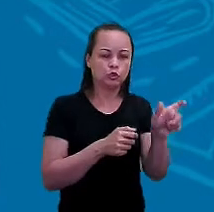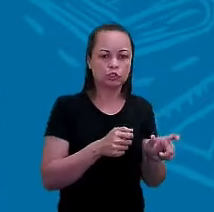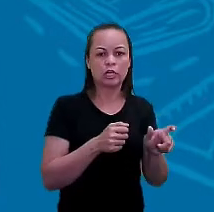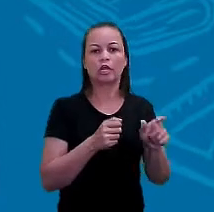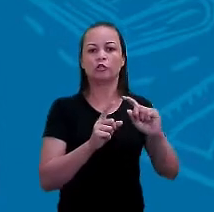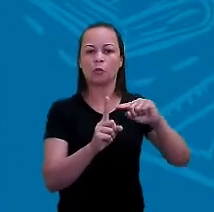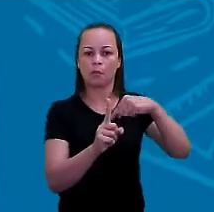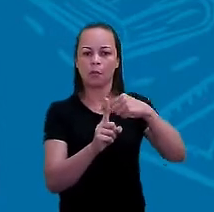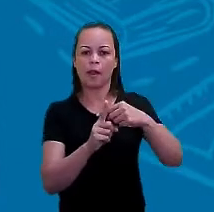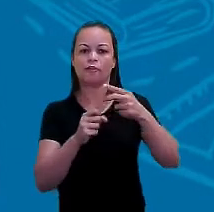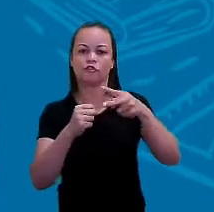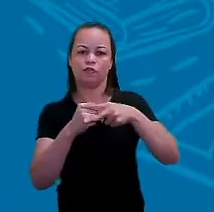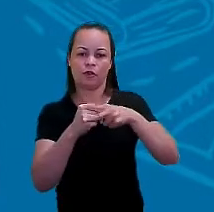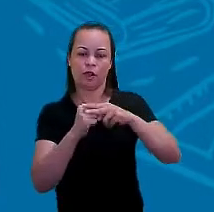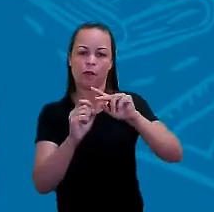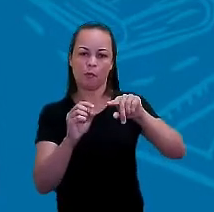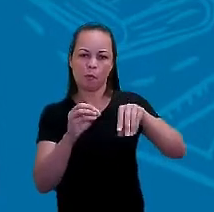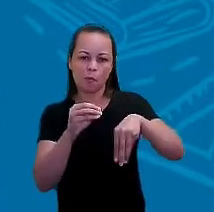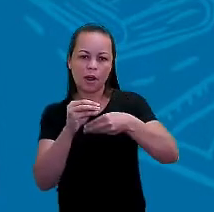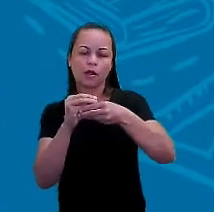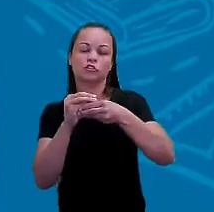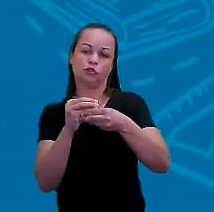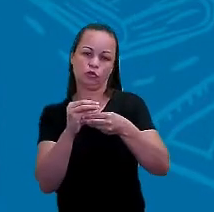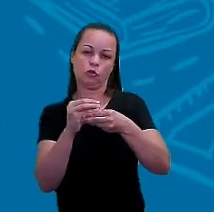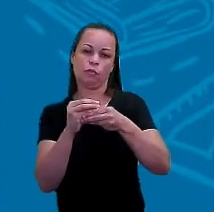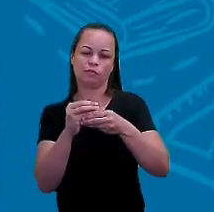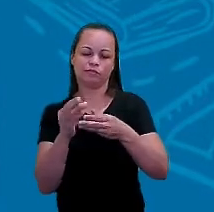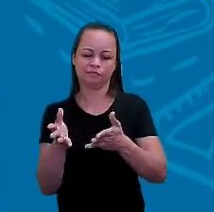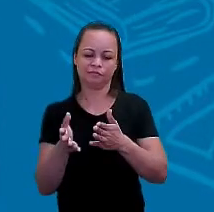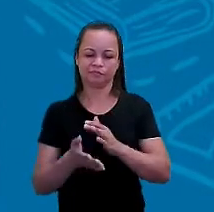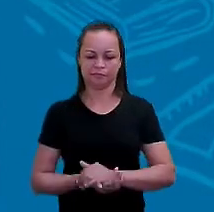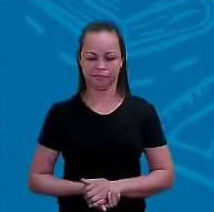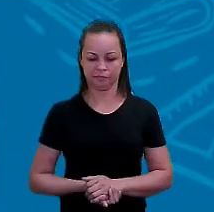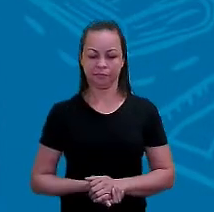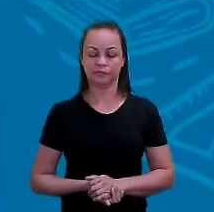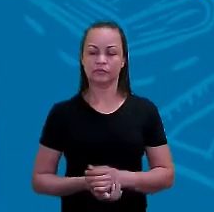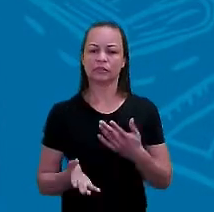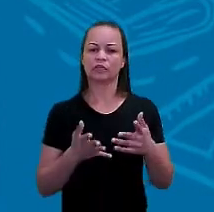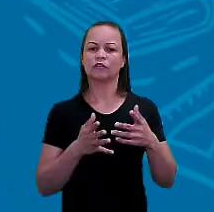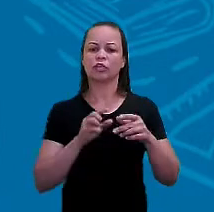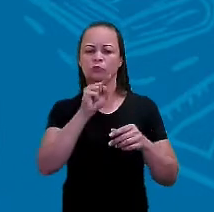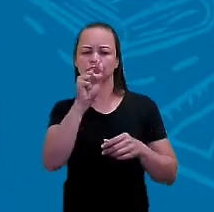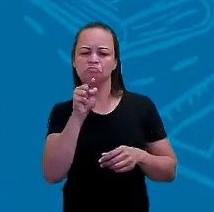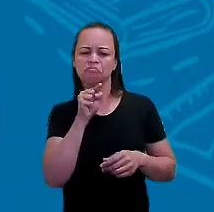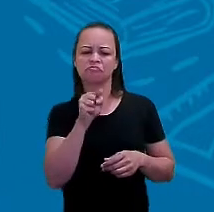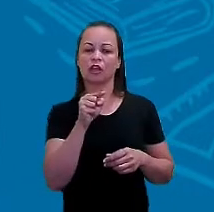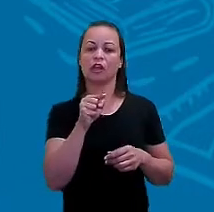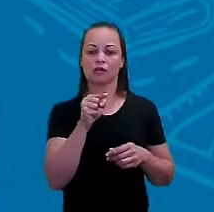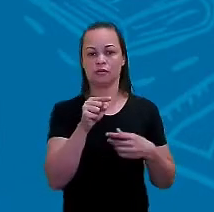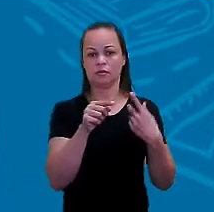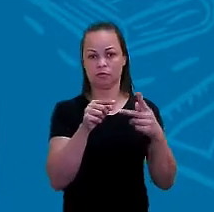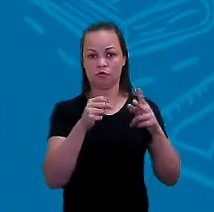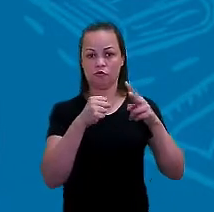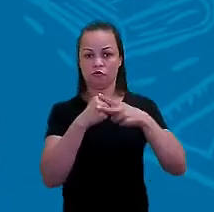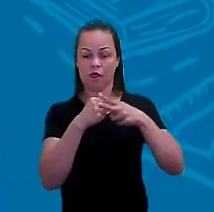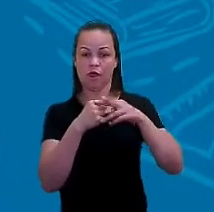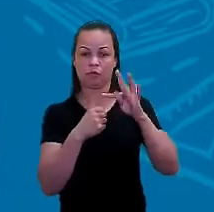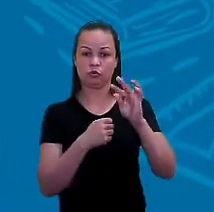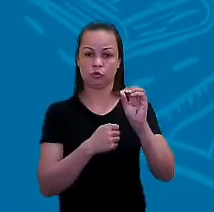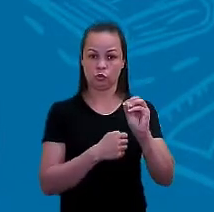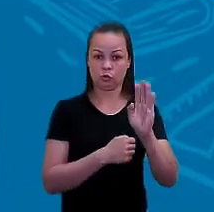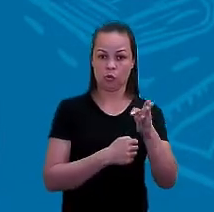complemento. Quando eu vou trabalhar com a forma interrogativa, eu costumo dizer que forma interrogativa com o verb to be, it's